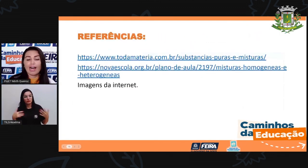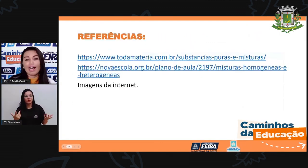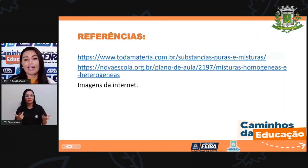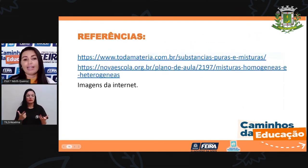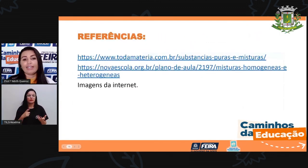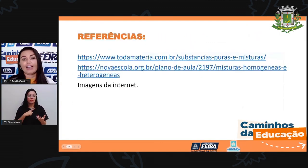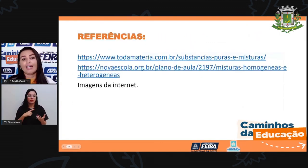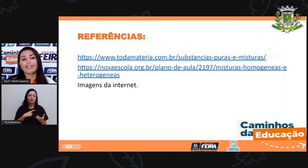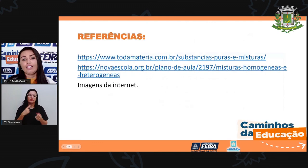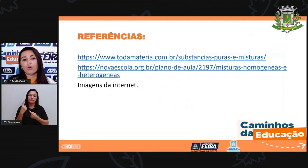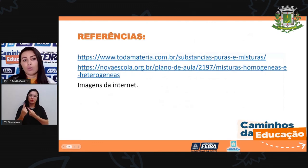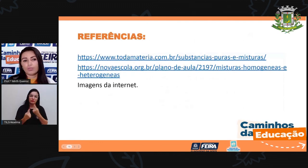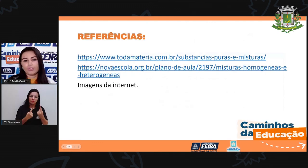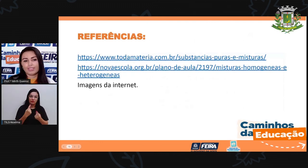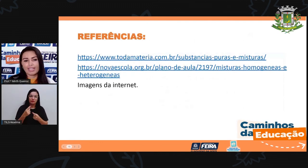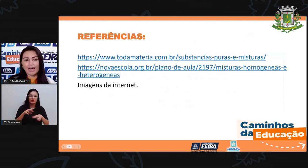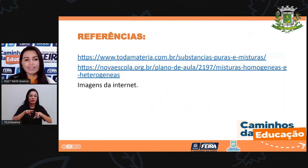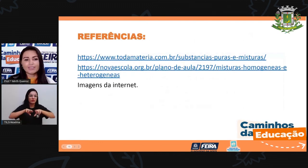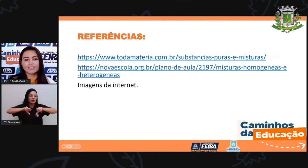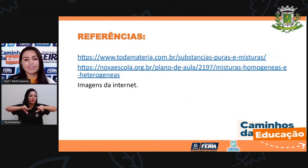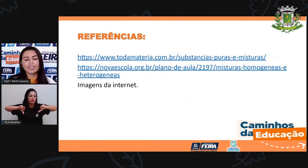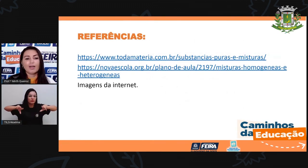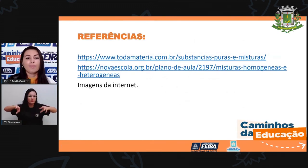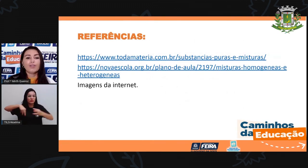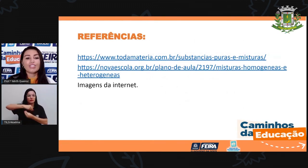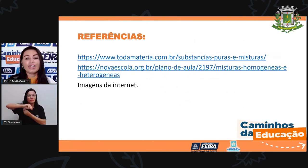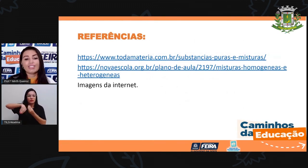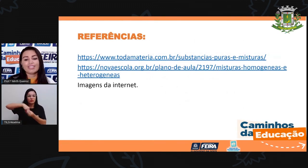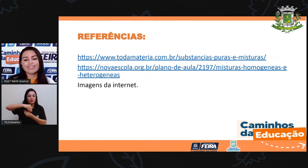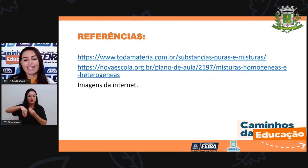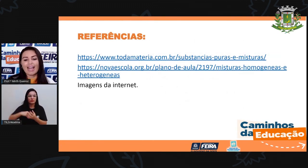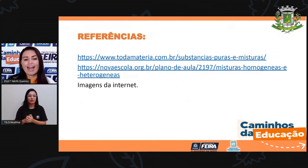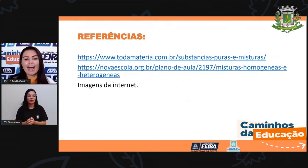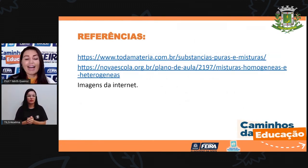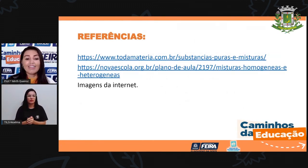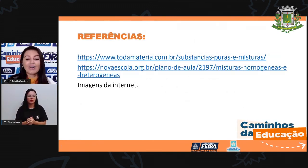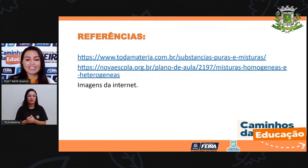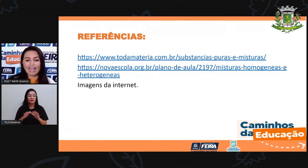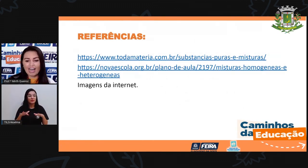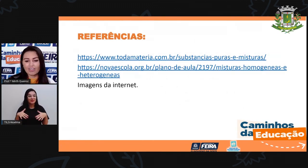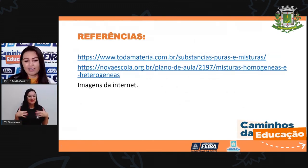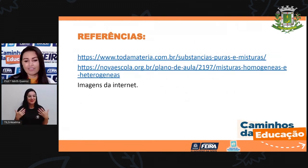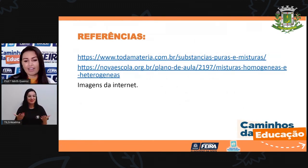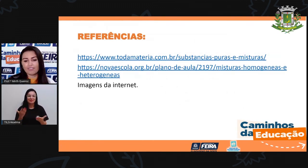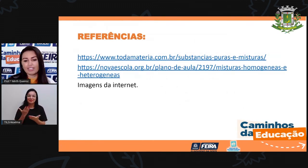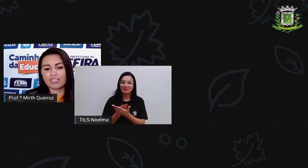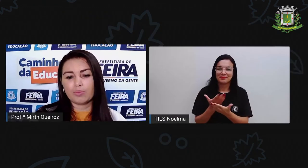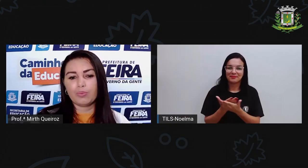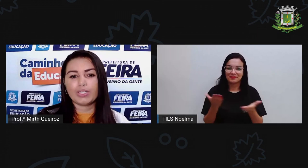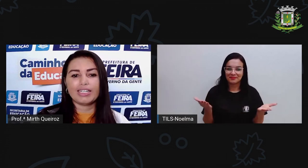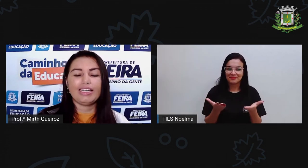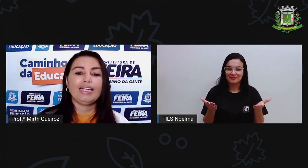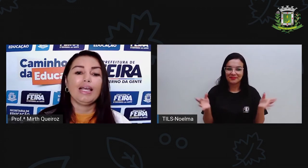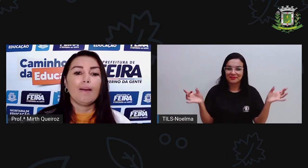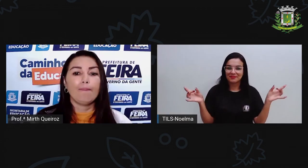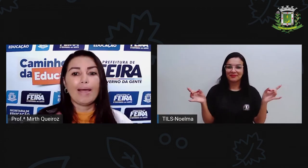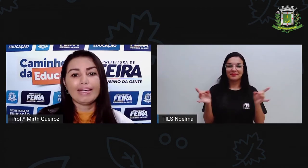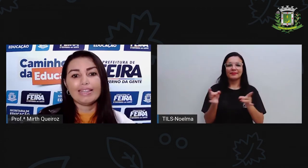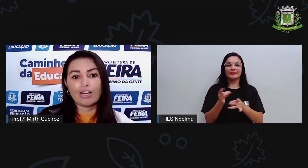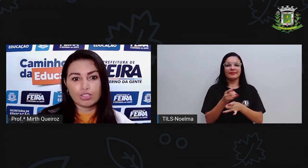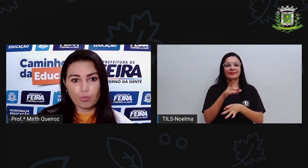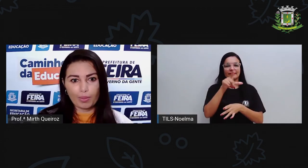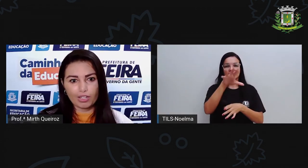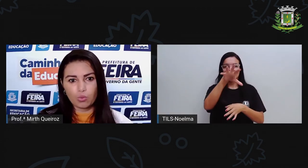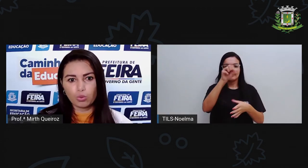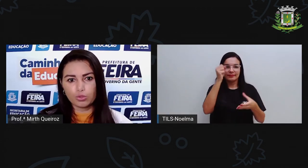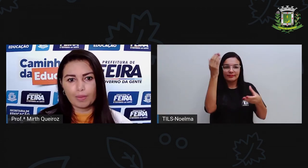água, areia e óleo. Certo? Bom, gente, a nossa aula vai ficando por aqui. Pegue